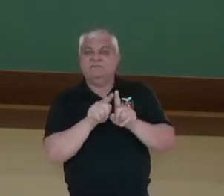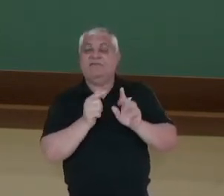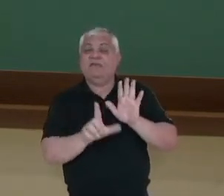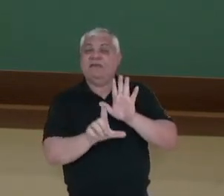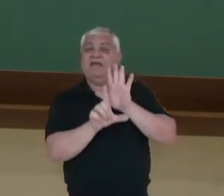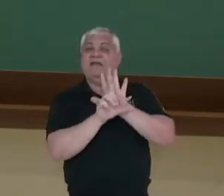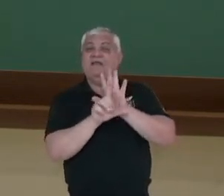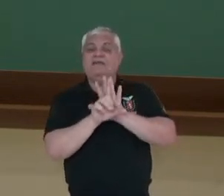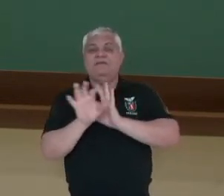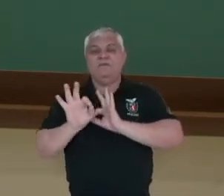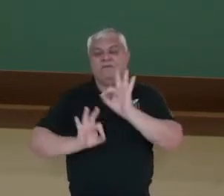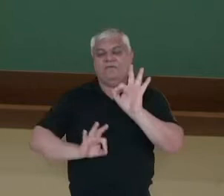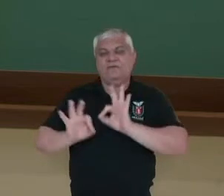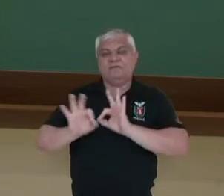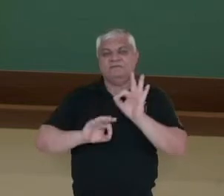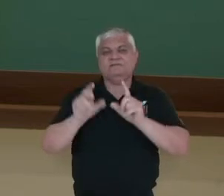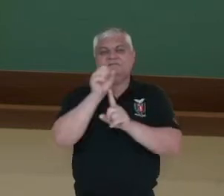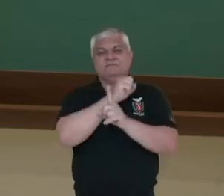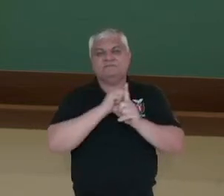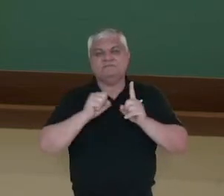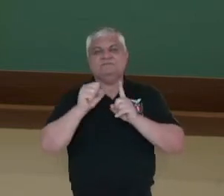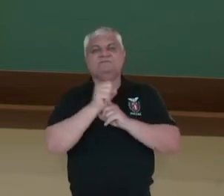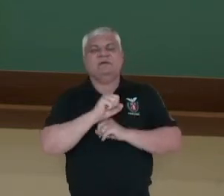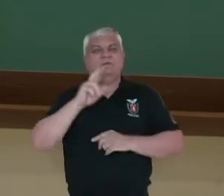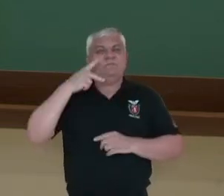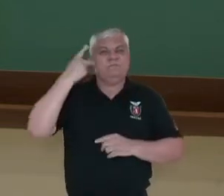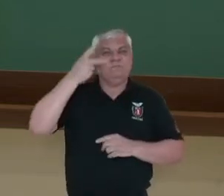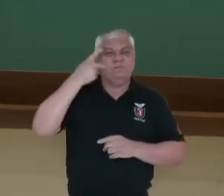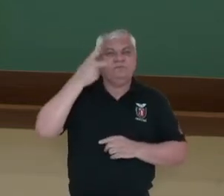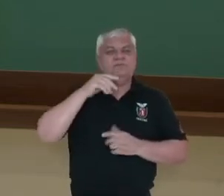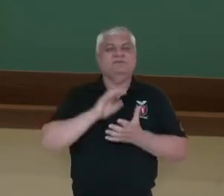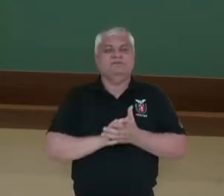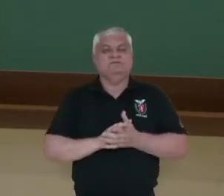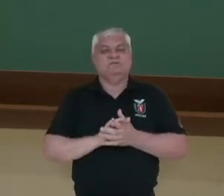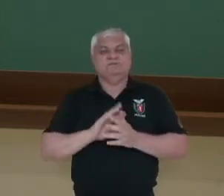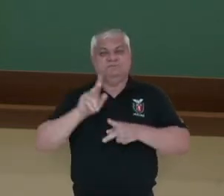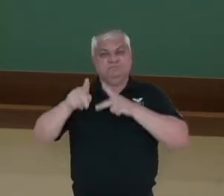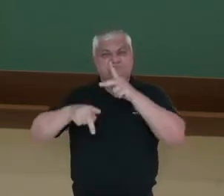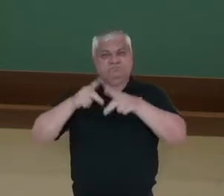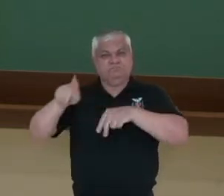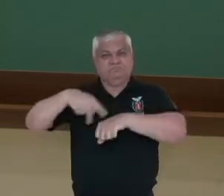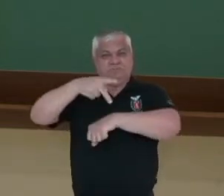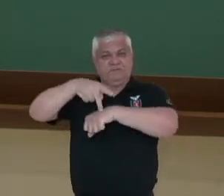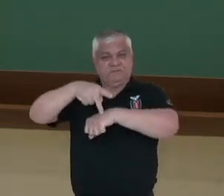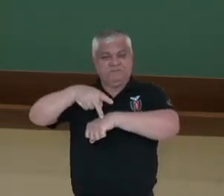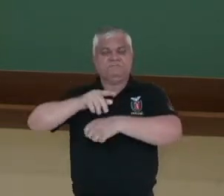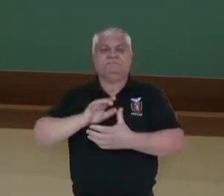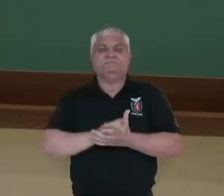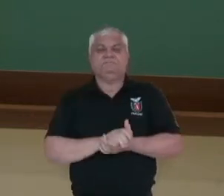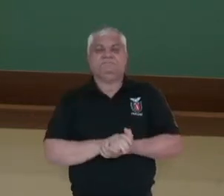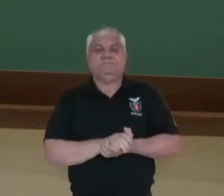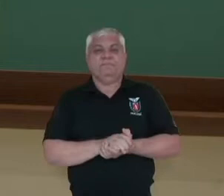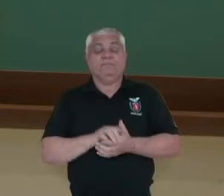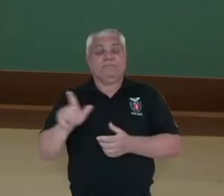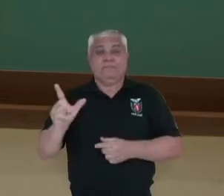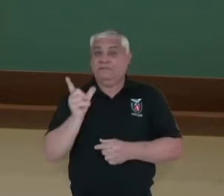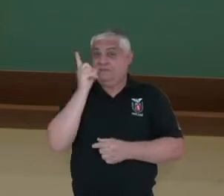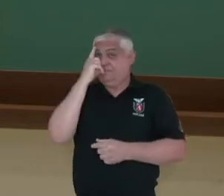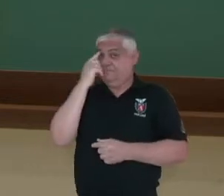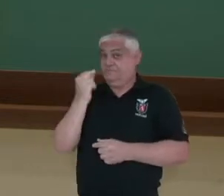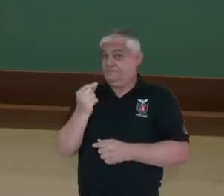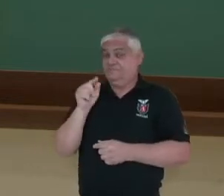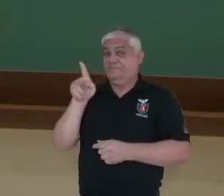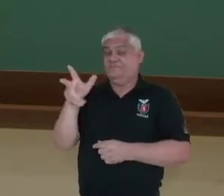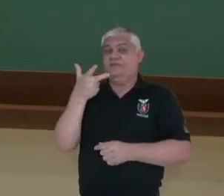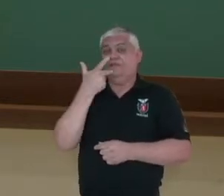a organização social política de uma nação, tá? Então, o Montesquieu contribui